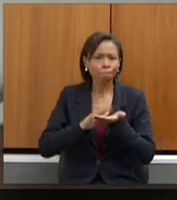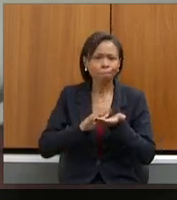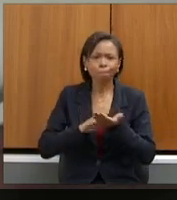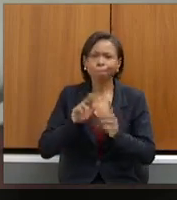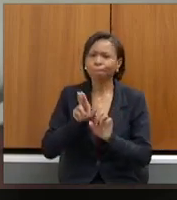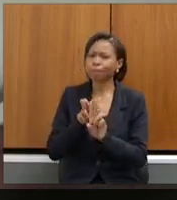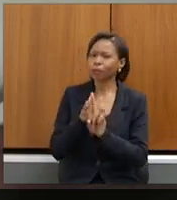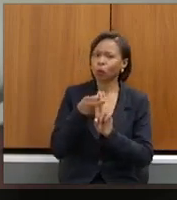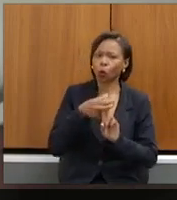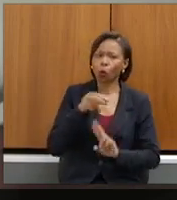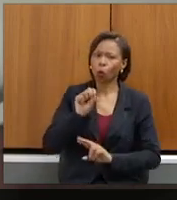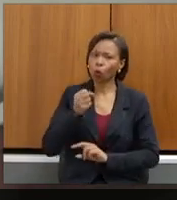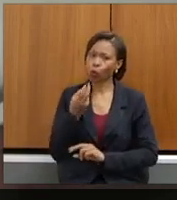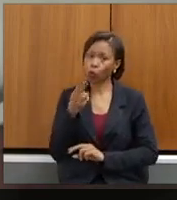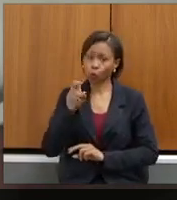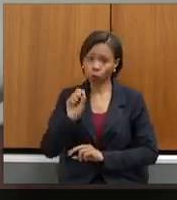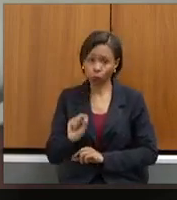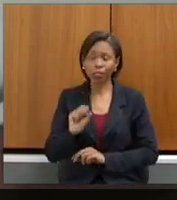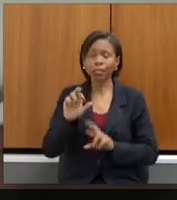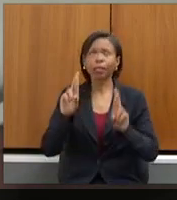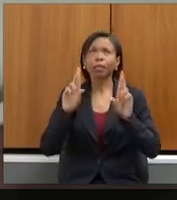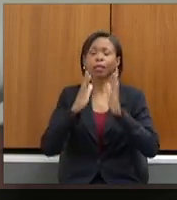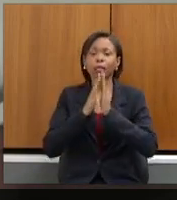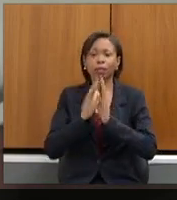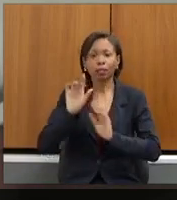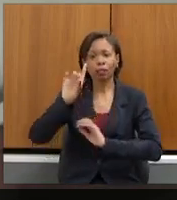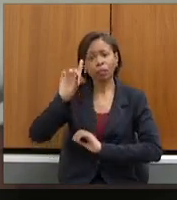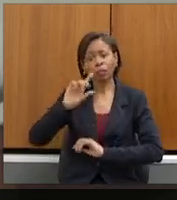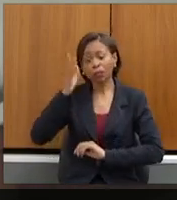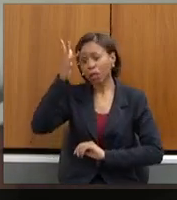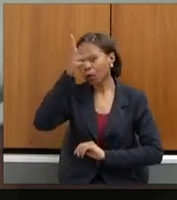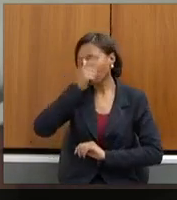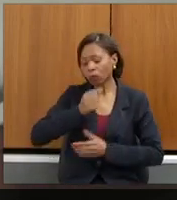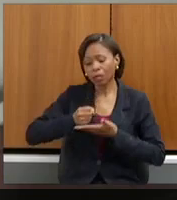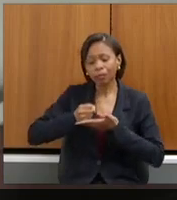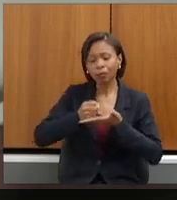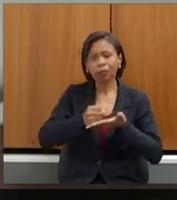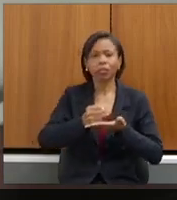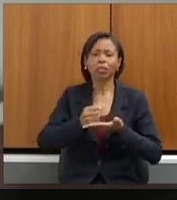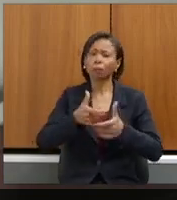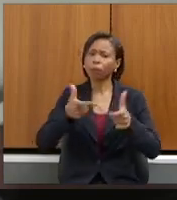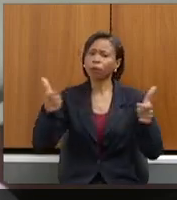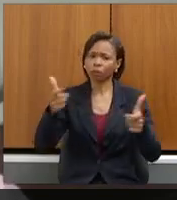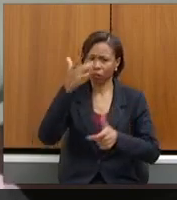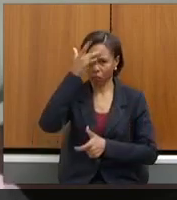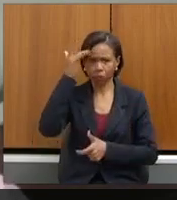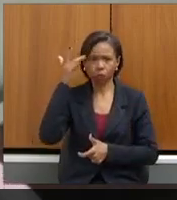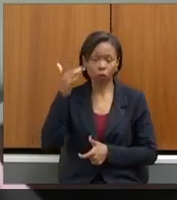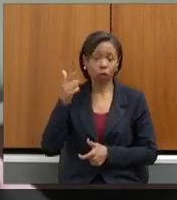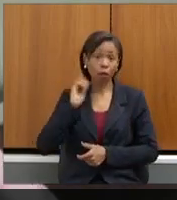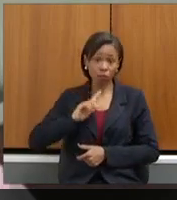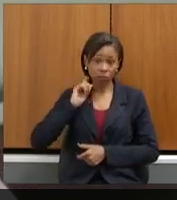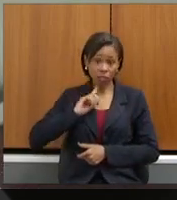que graças a Deus está salvando as dívidas da maioria das pessoas Minas Gerais não tá fazendo feio não